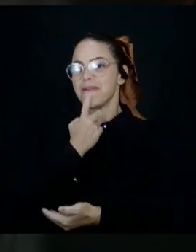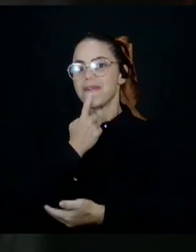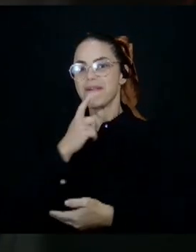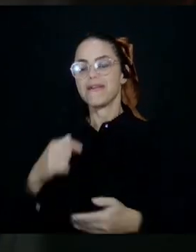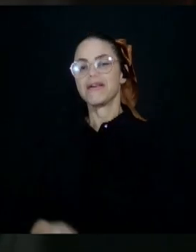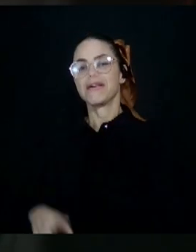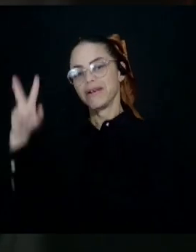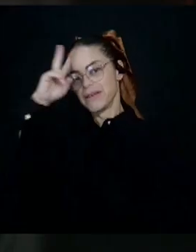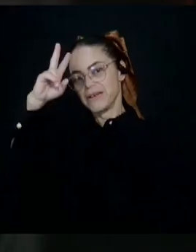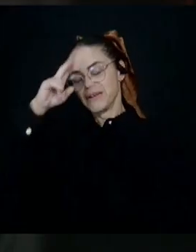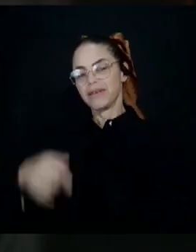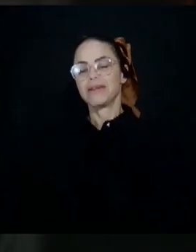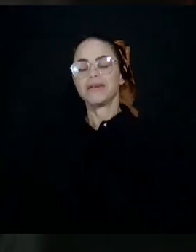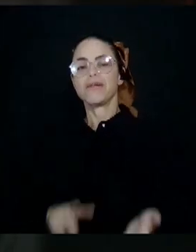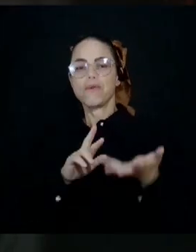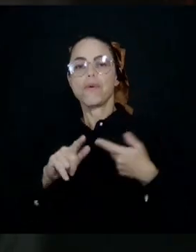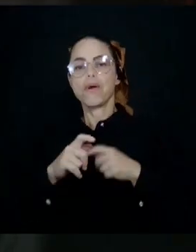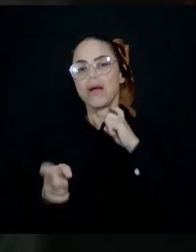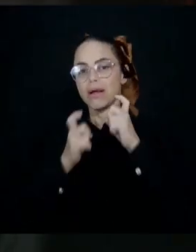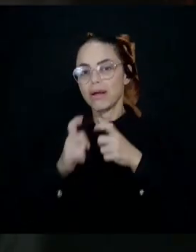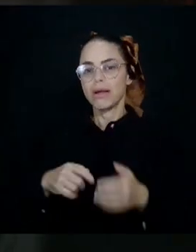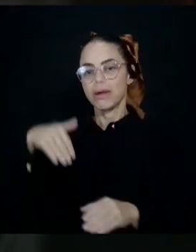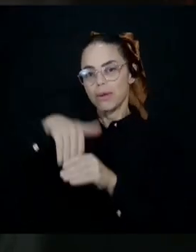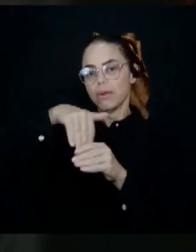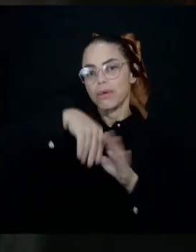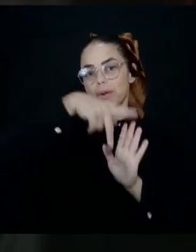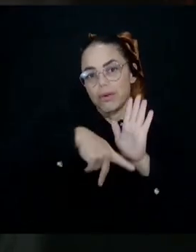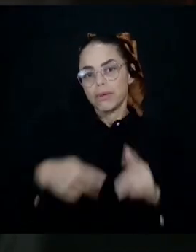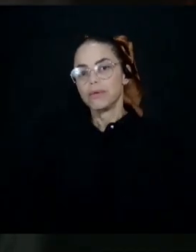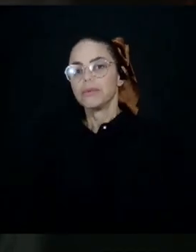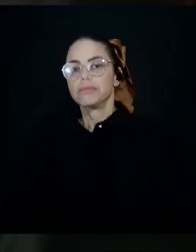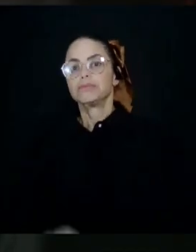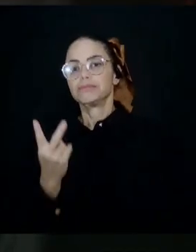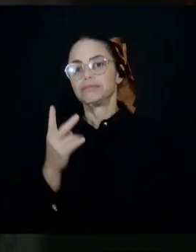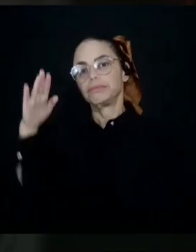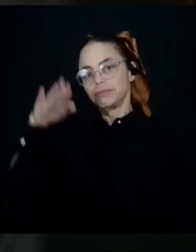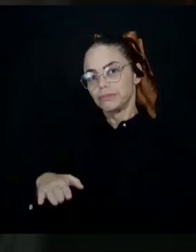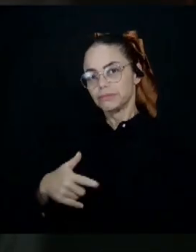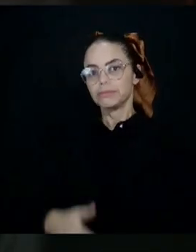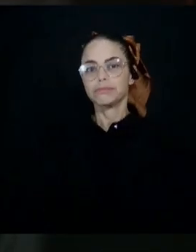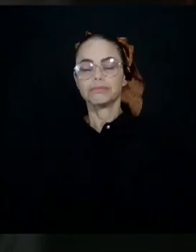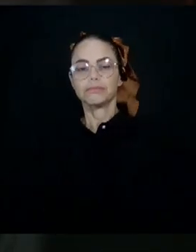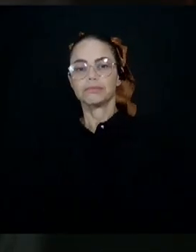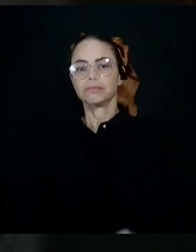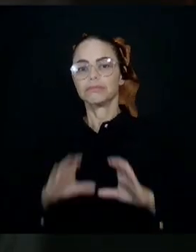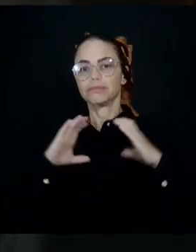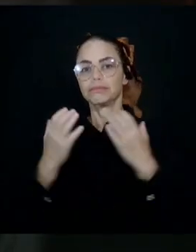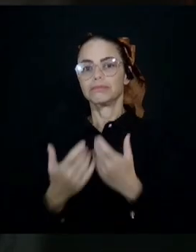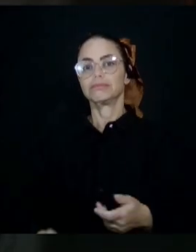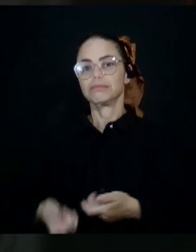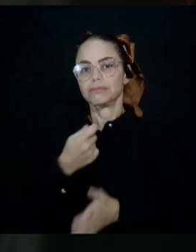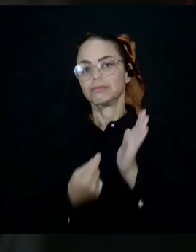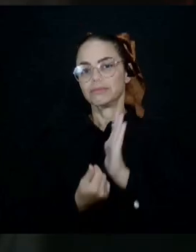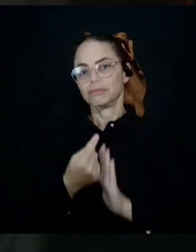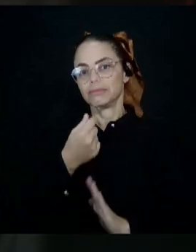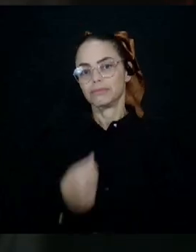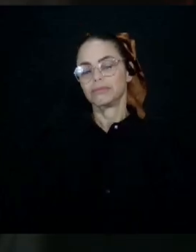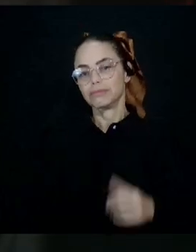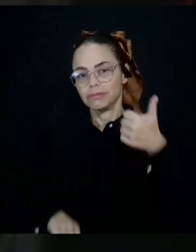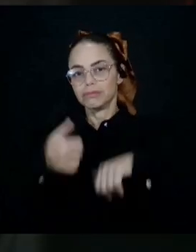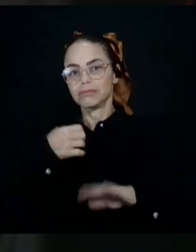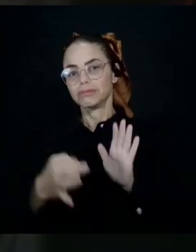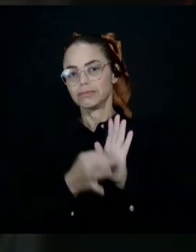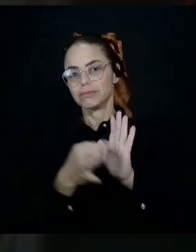de reuniões e votações de projetos, tá? Às 14h, a Comissão de Finanças e Orçamento analisa o parecer favorável do vereador